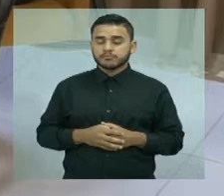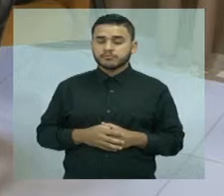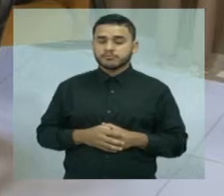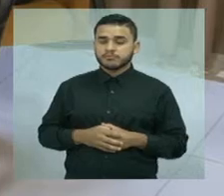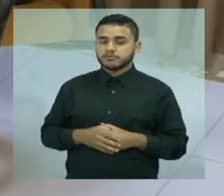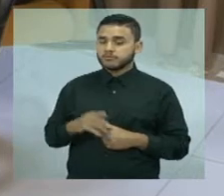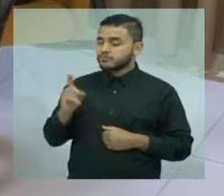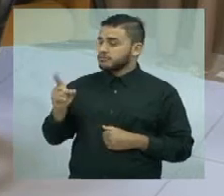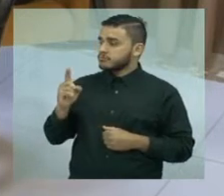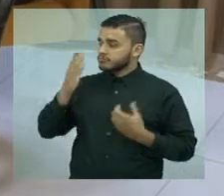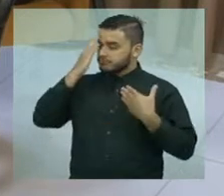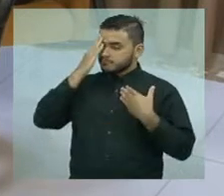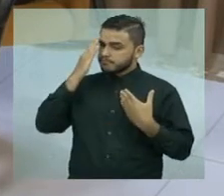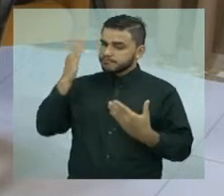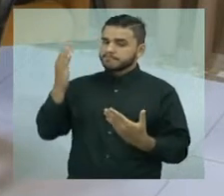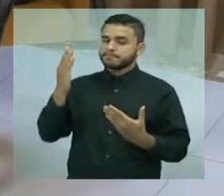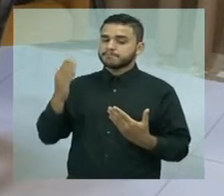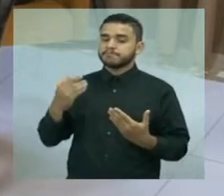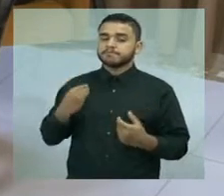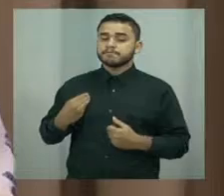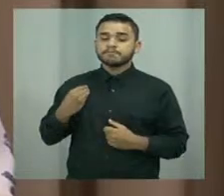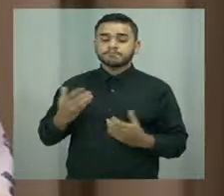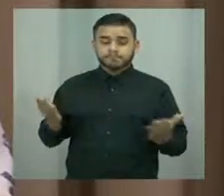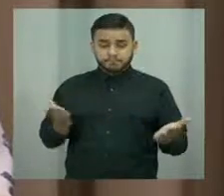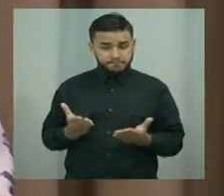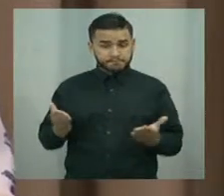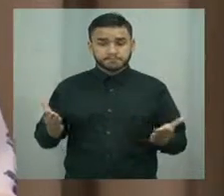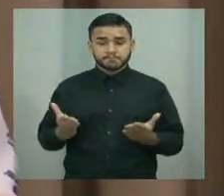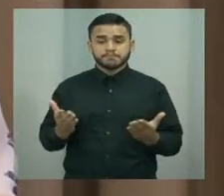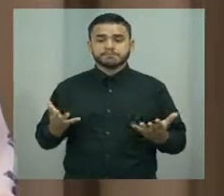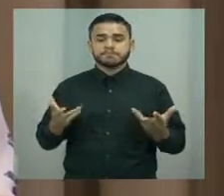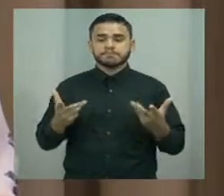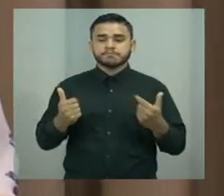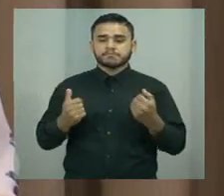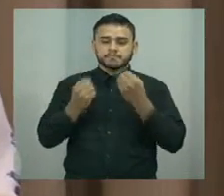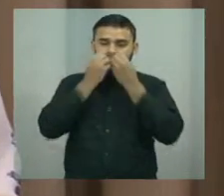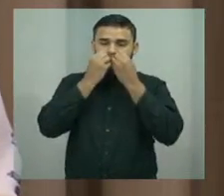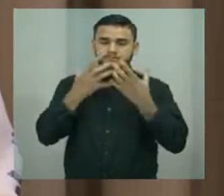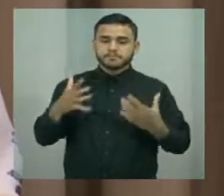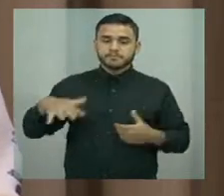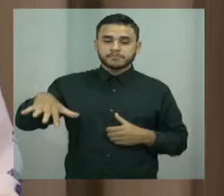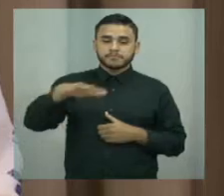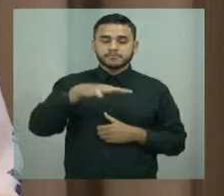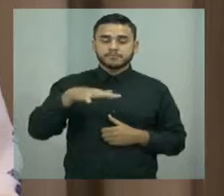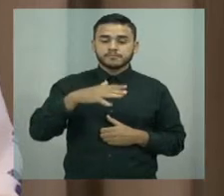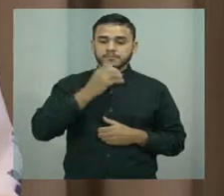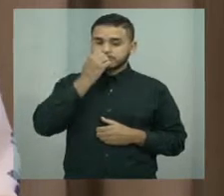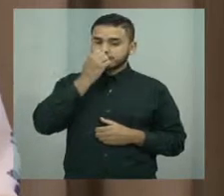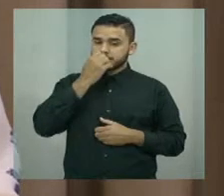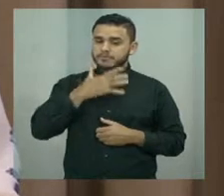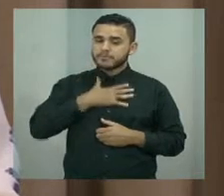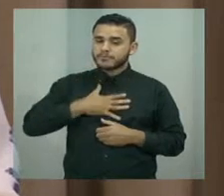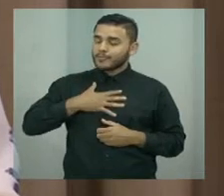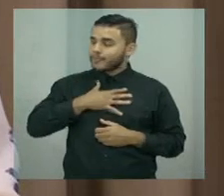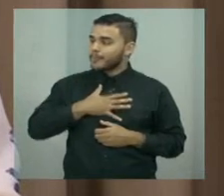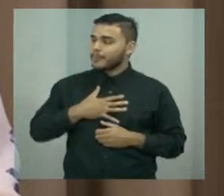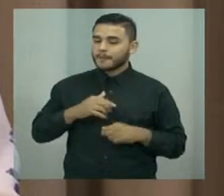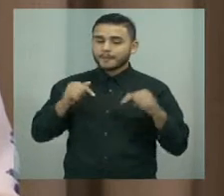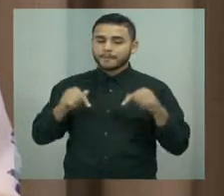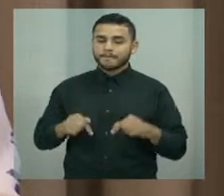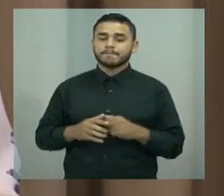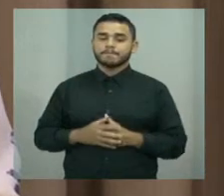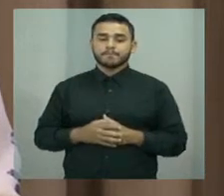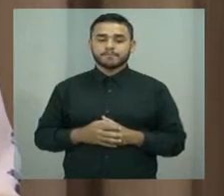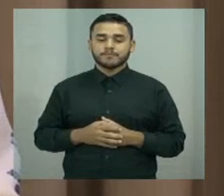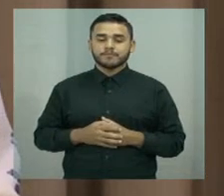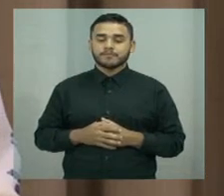Desde já eu quero agradecer, né, a participação. Muito aconchegante o ambiente aqui, chega a ser até divertido, né? E